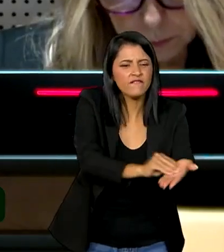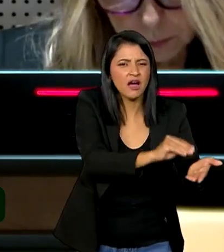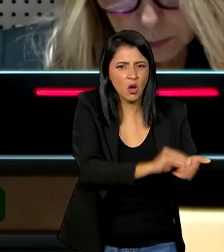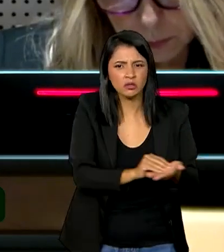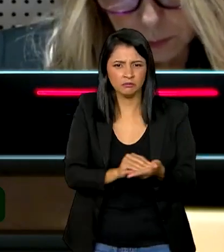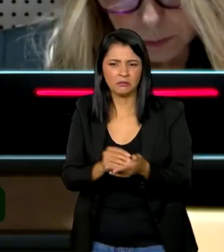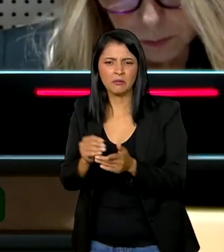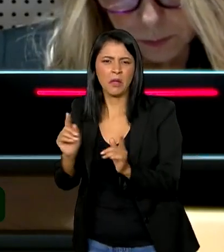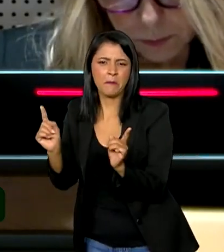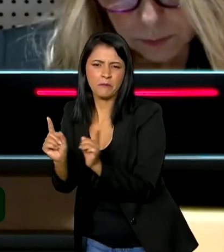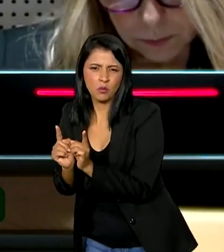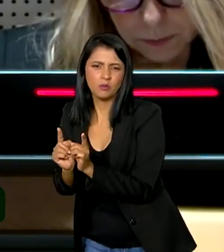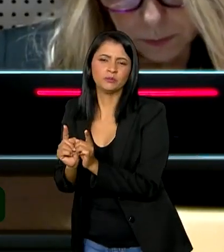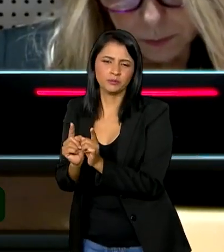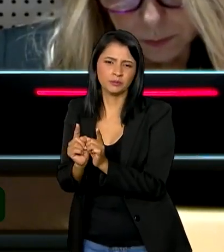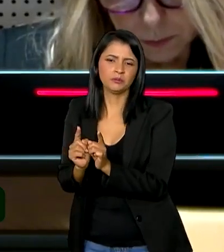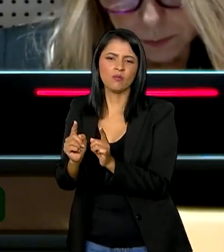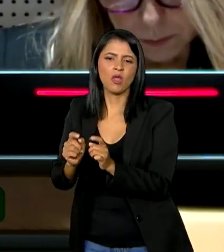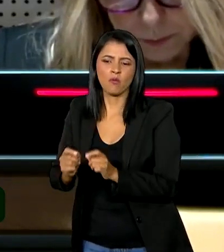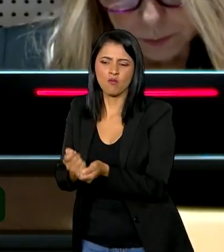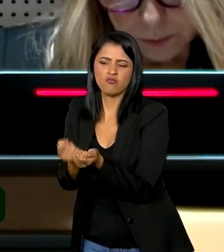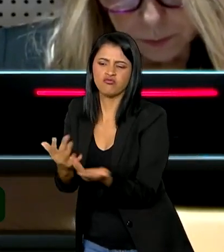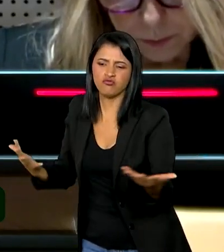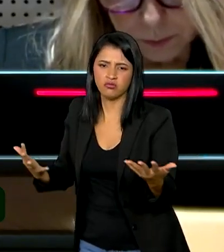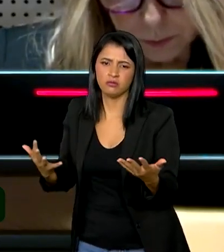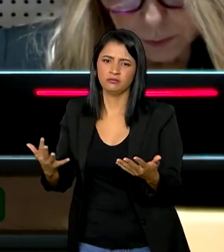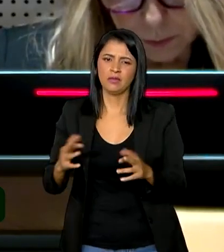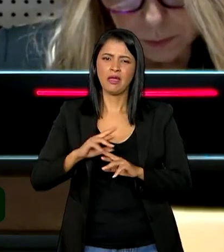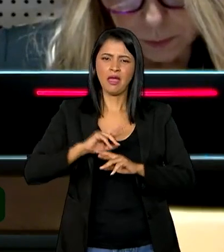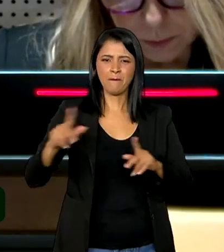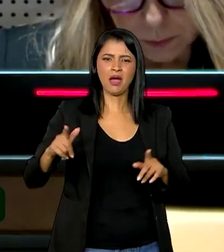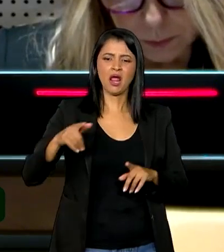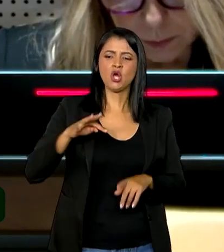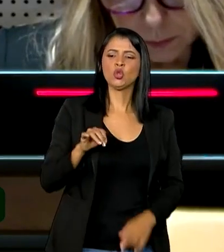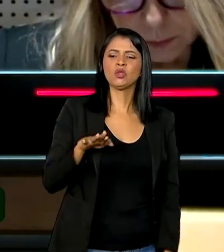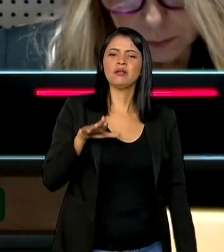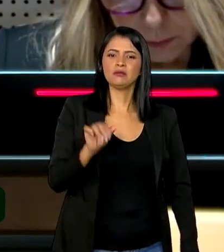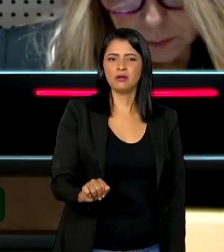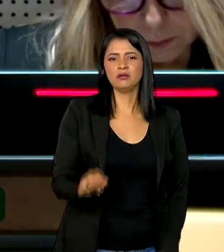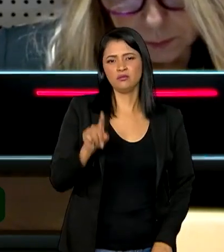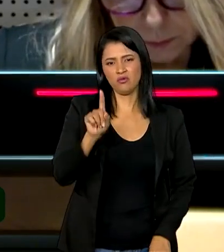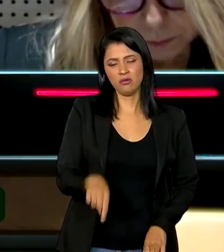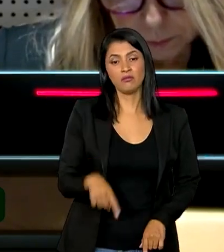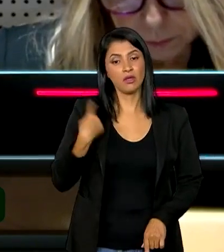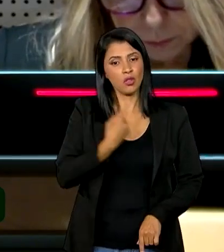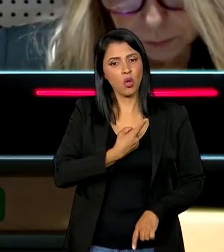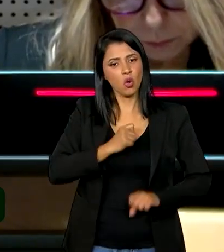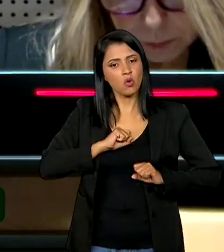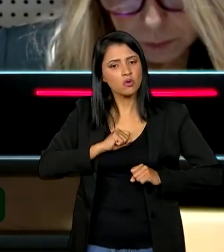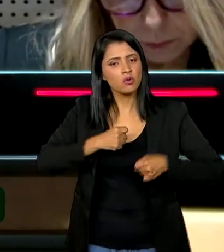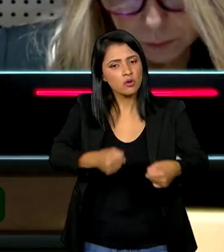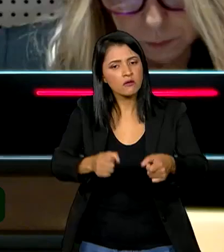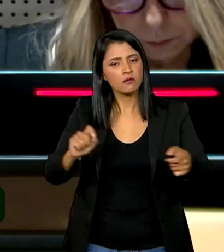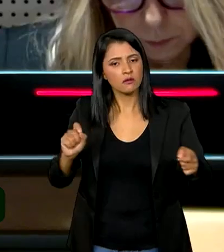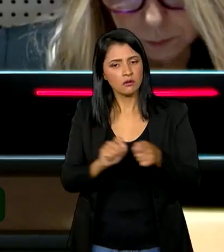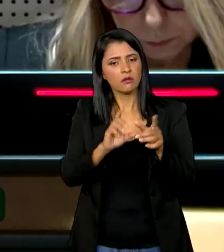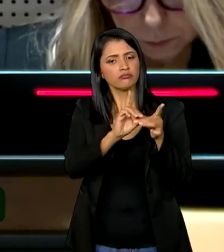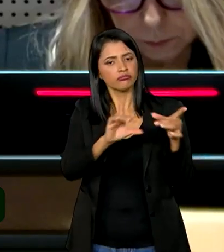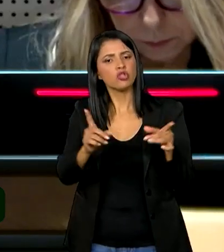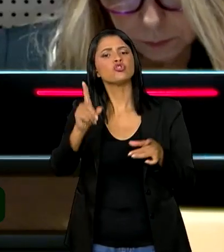O presidente Luiz Inácio Lula da Silva e o chefe de governo da Espanha, Pedro Sánchez, organizaram em conjunto o evento em defesa